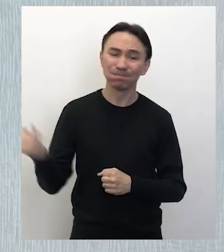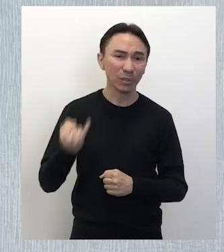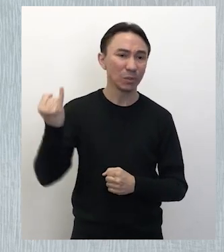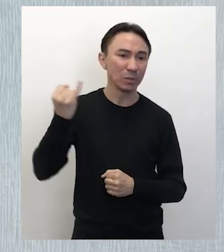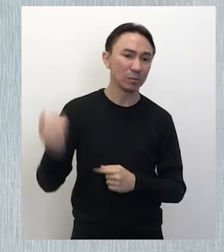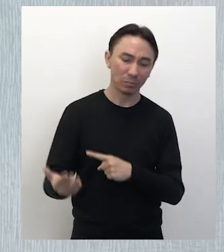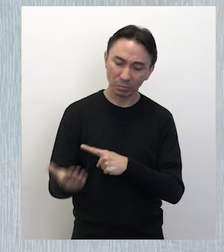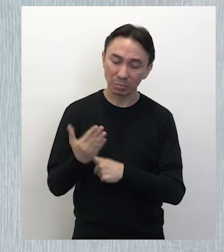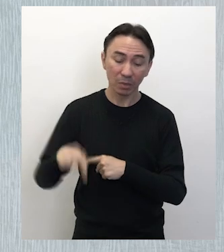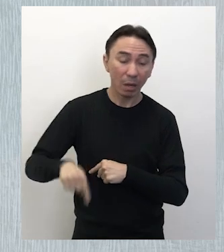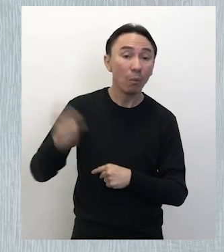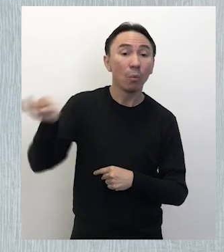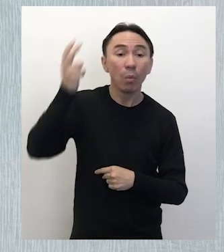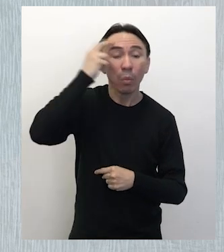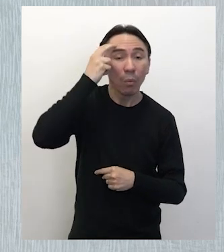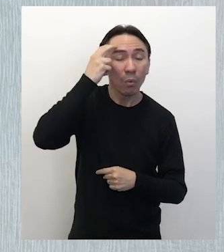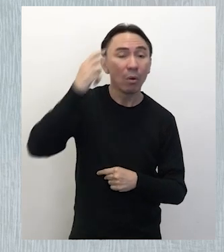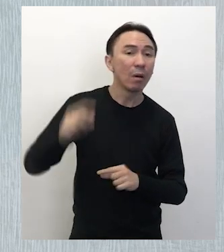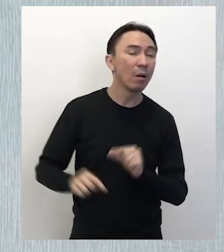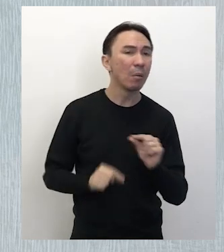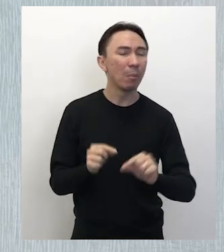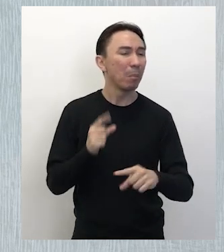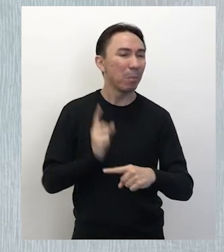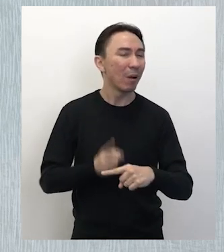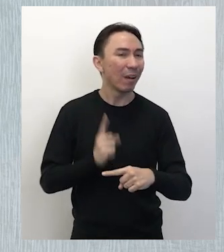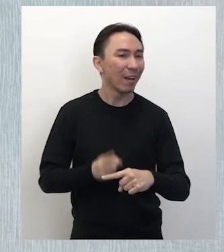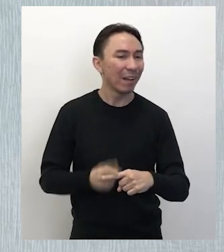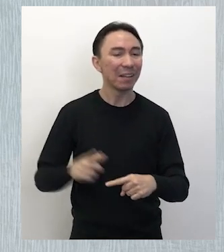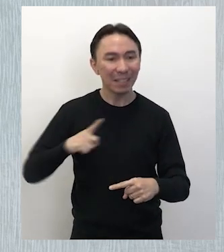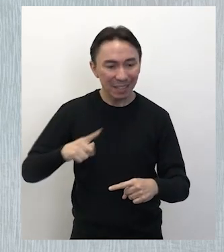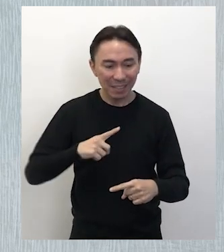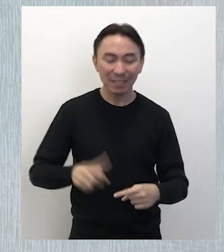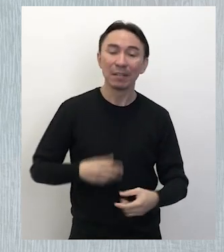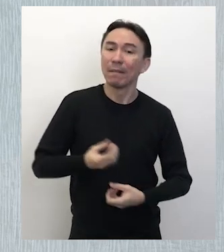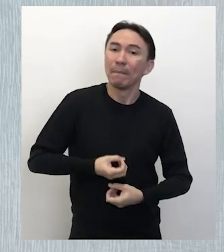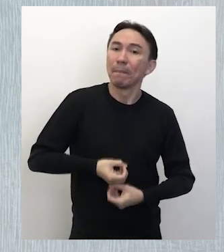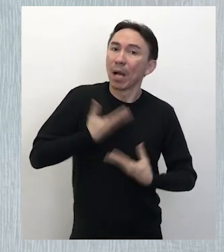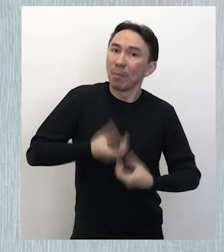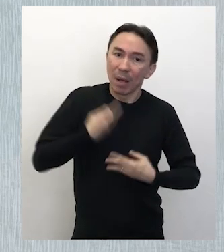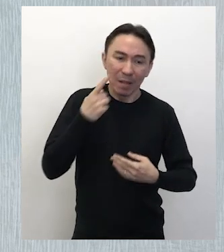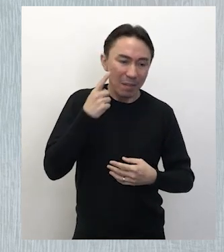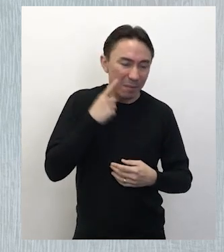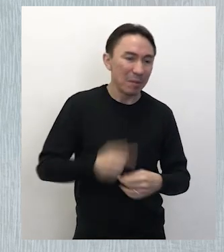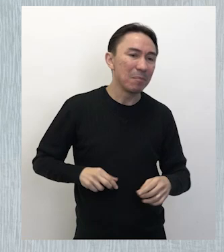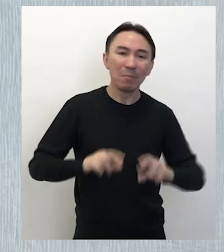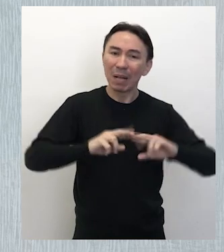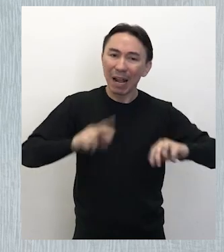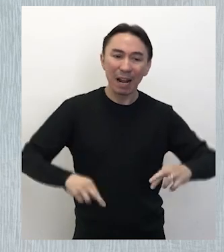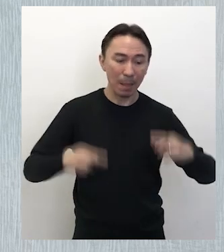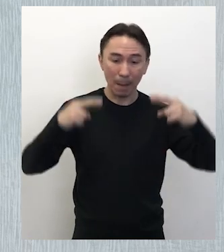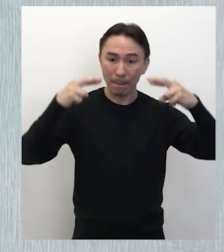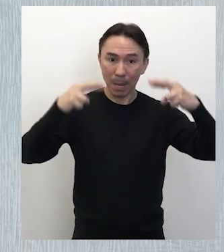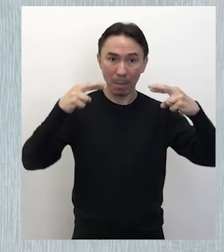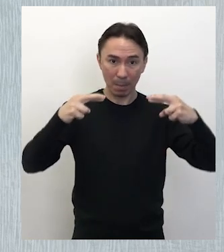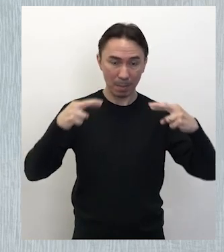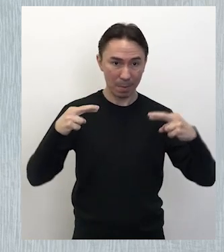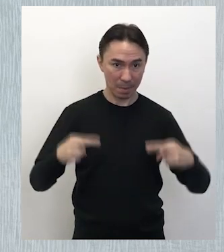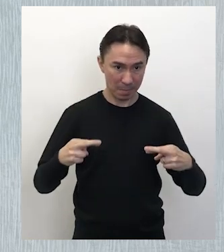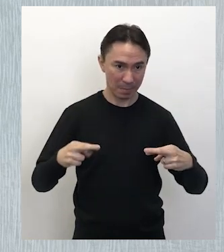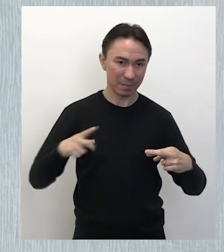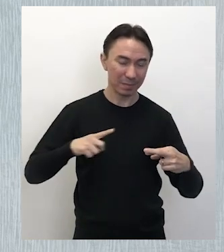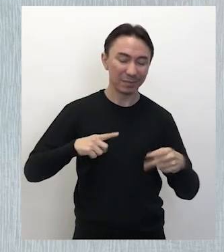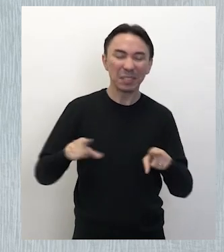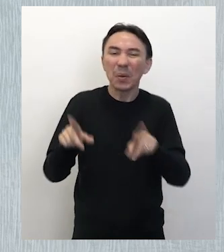principal a forma de contar histórias em versos rimados. Assim como as lendas indígenas, a literatura de